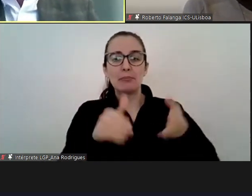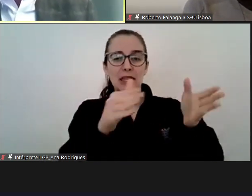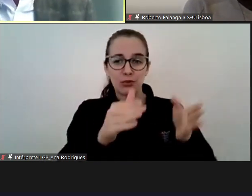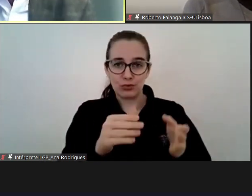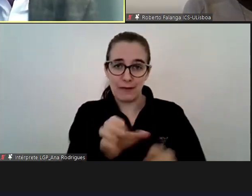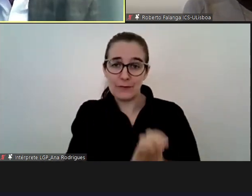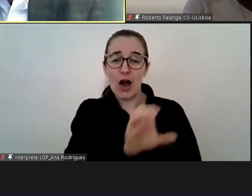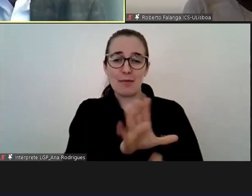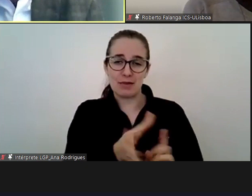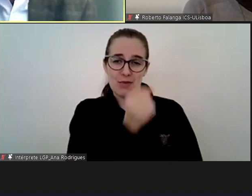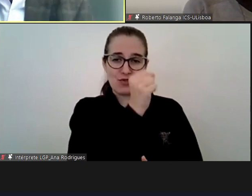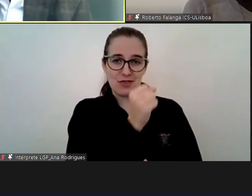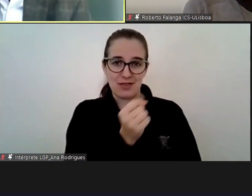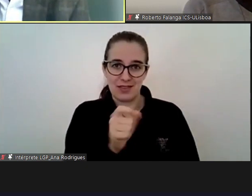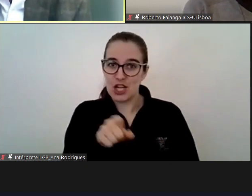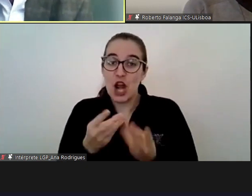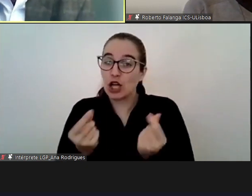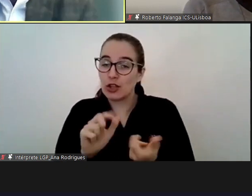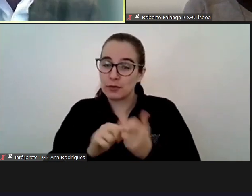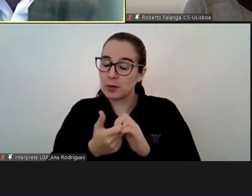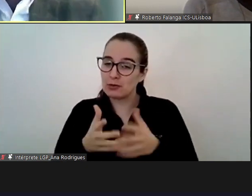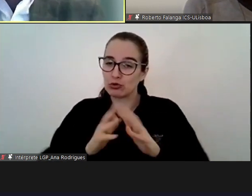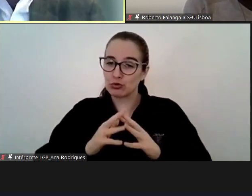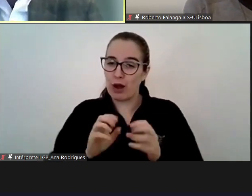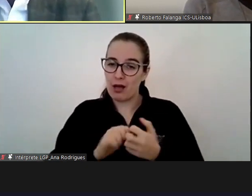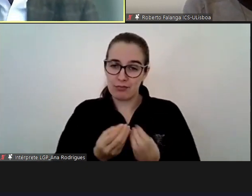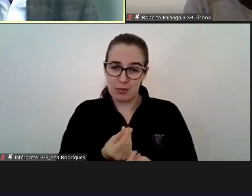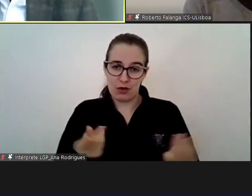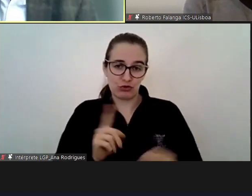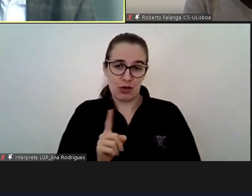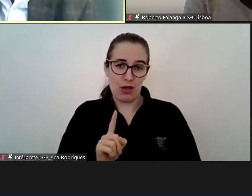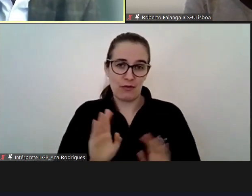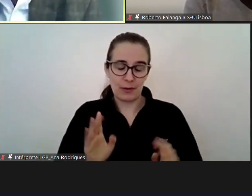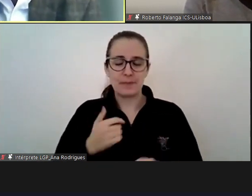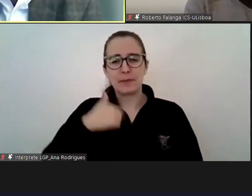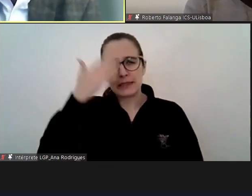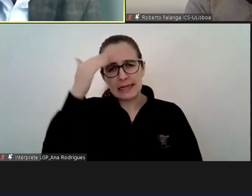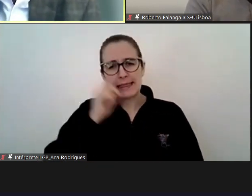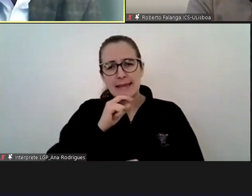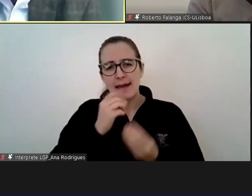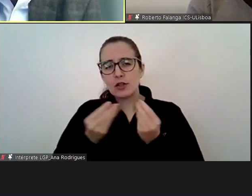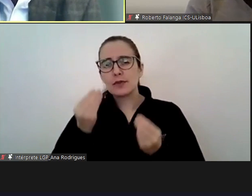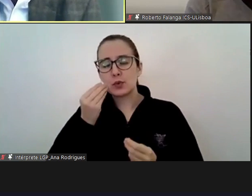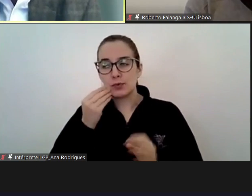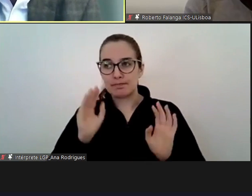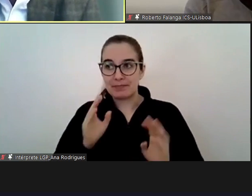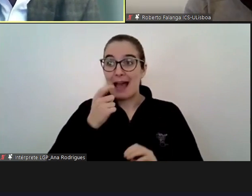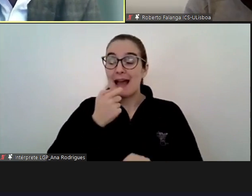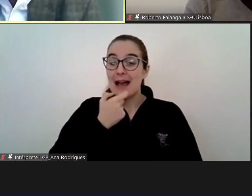meios. E eu acho que isto não resolve o problema estrutural. Como é que eu acho que se pode redirecionar o problema estrutural?